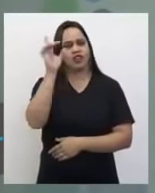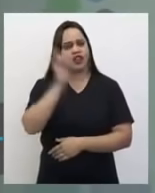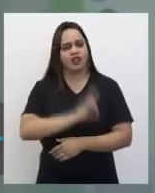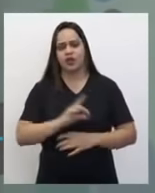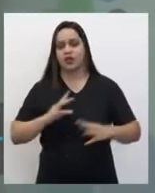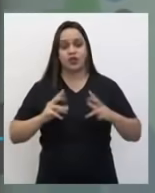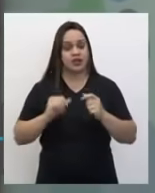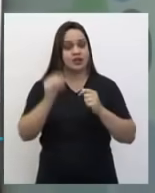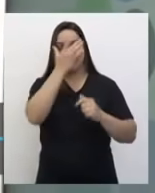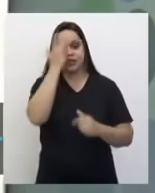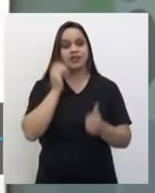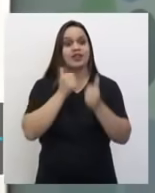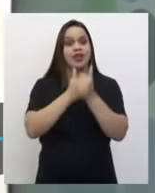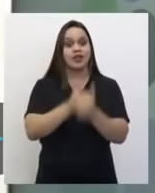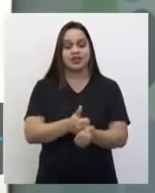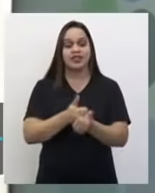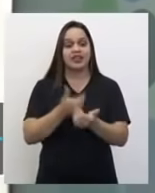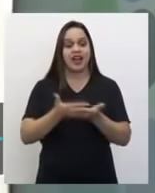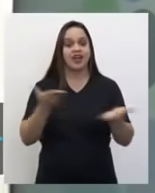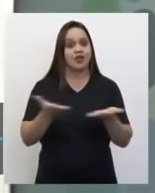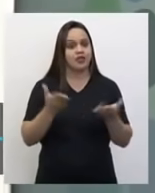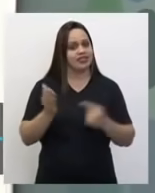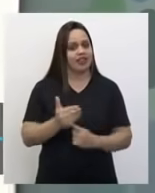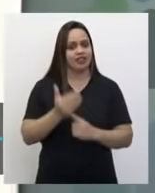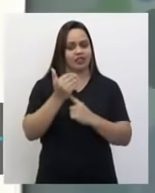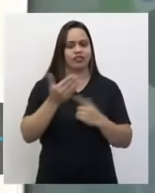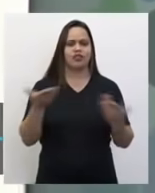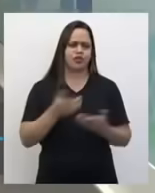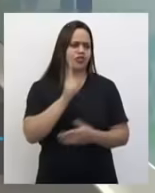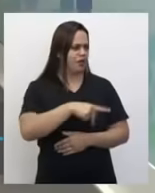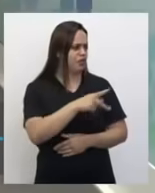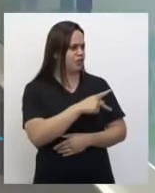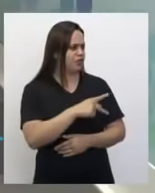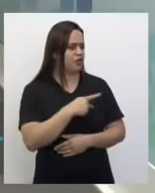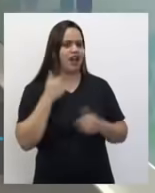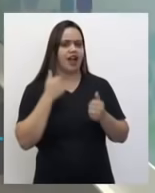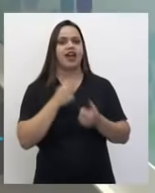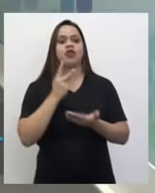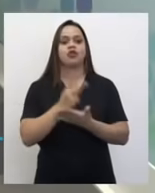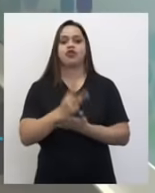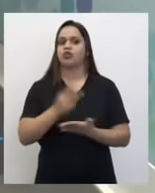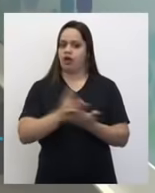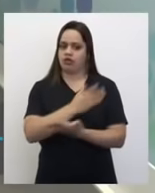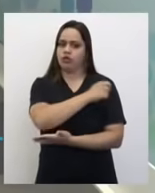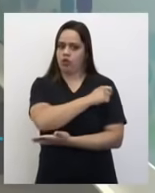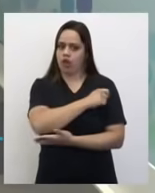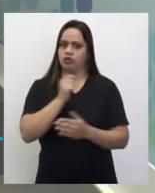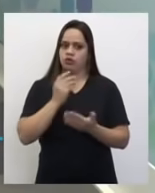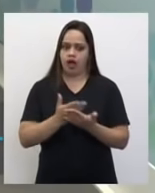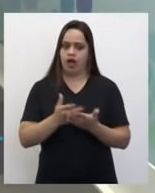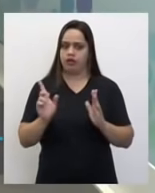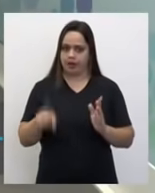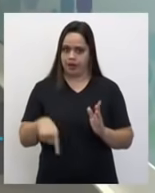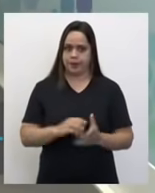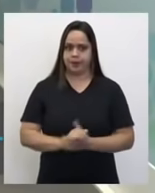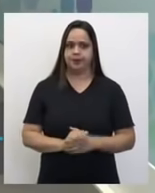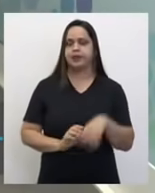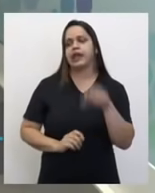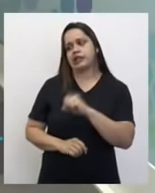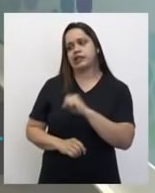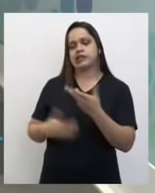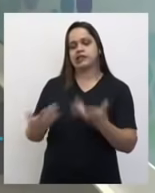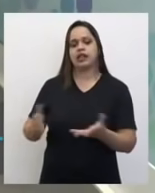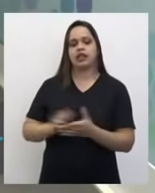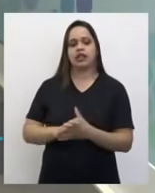assistindo a nossa aula de tec, né? E hoje, Ju, a gente vai dar continuidade ali ao caderno do aluno, certo? Certo. A pedido, né? A gente tá